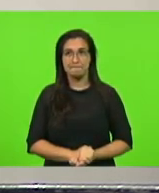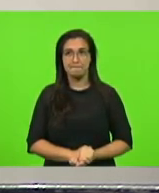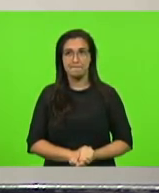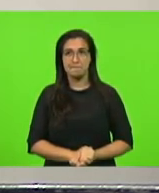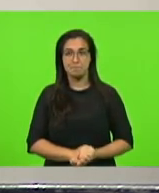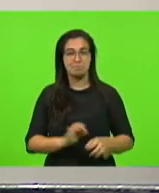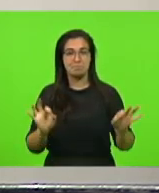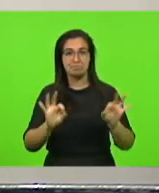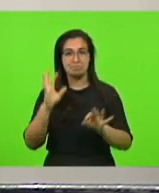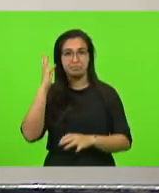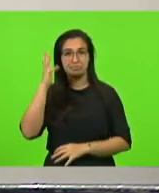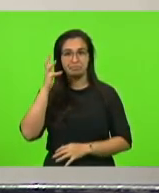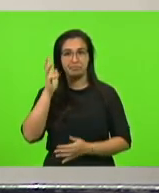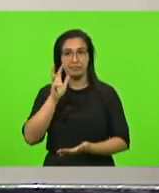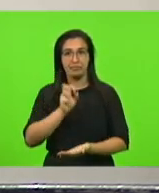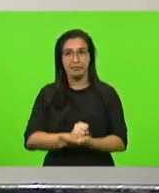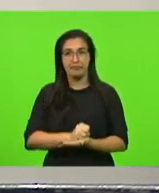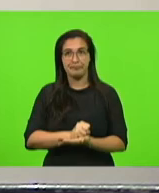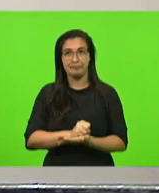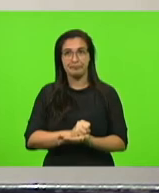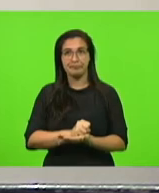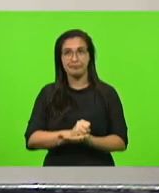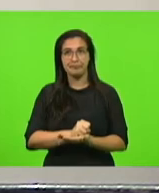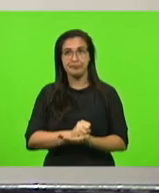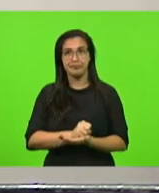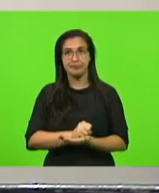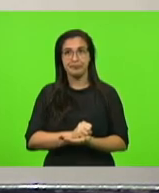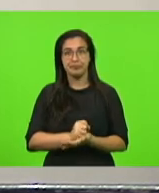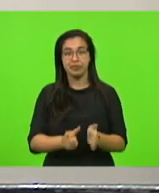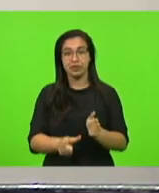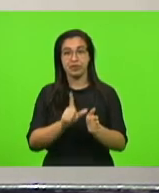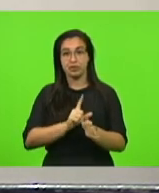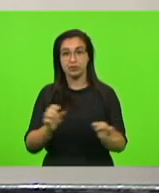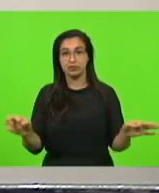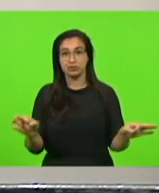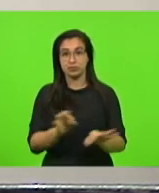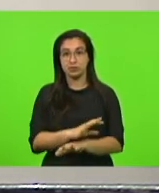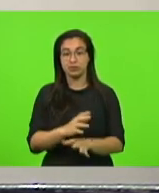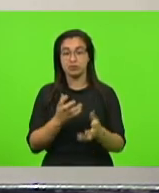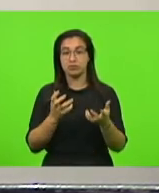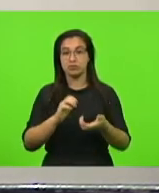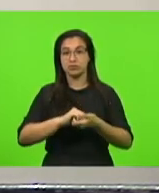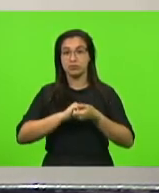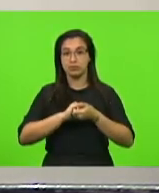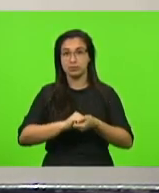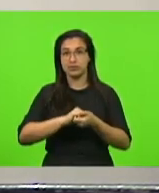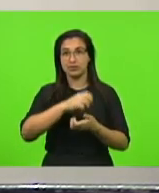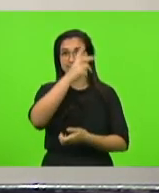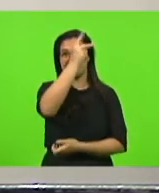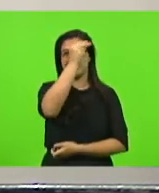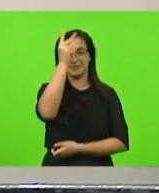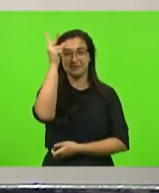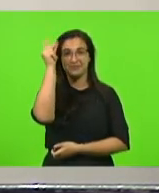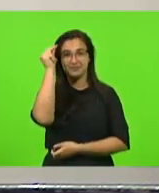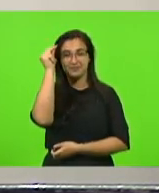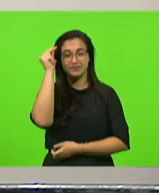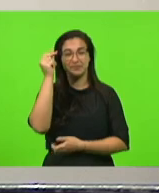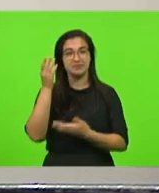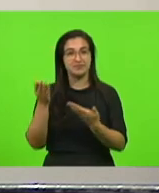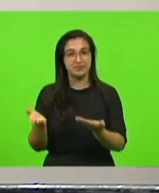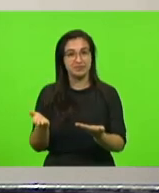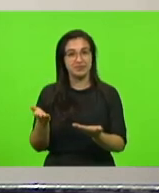Não havendo novos deputados inscritos, antes de encerrar a sessão, quero cumprimentar o prefeito Paulo, que está presente aqui,